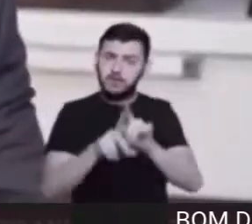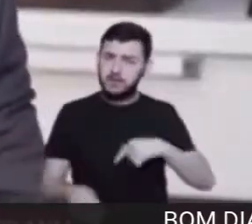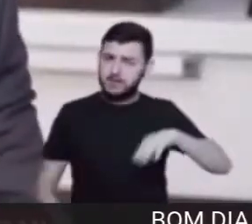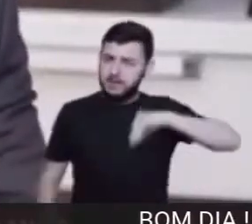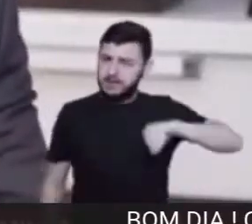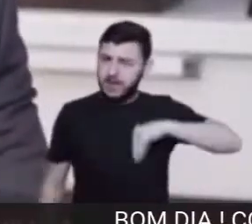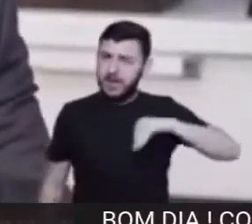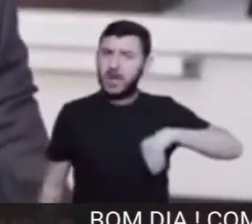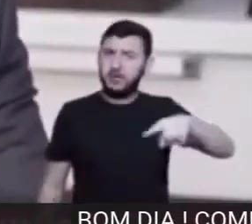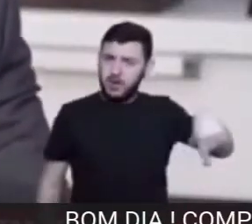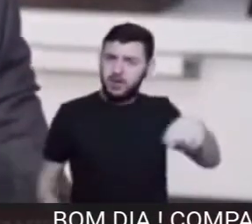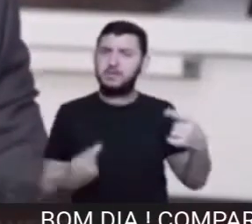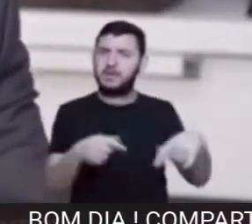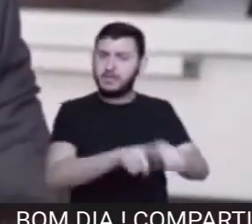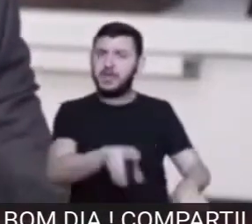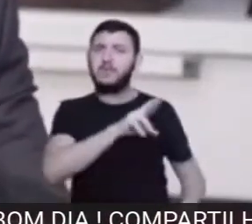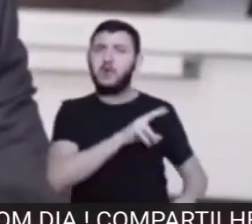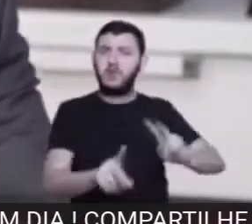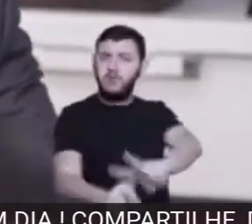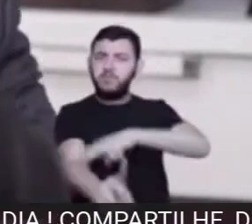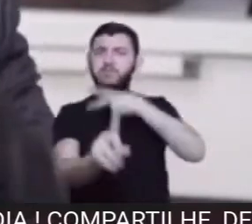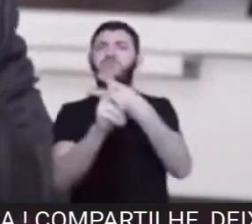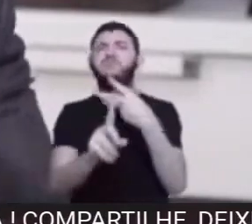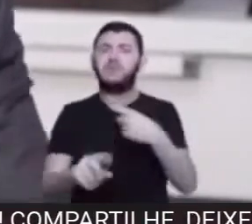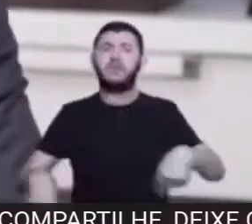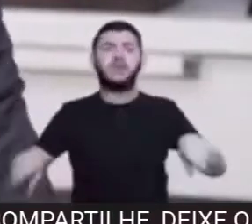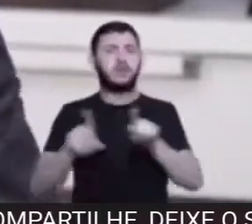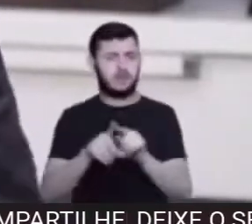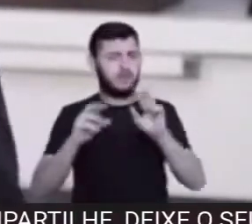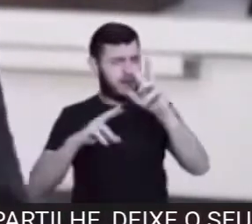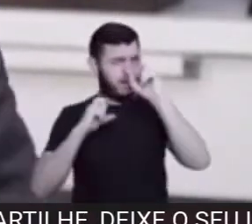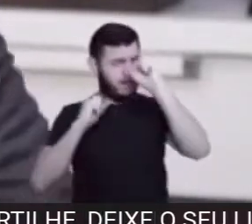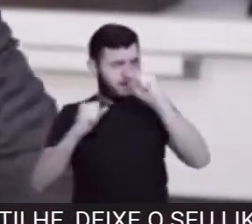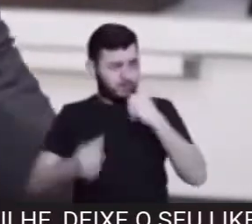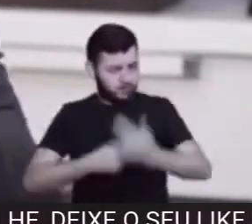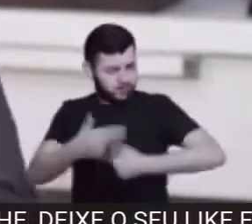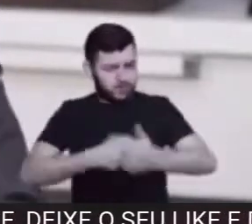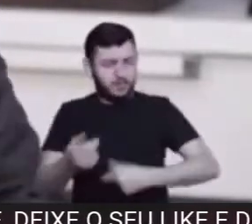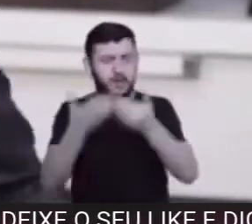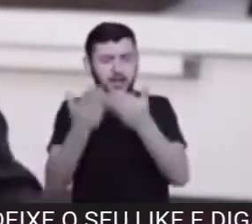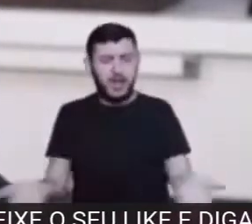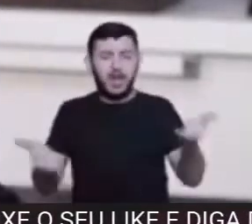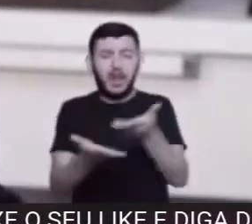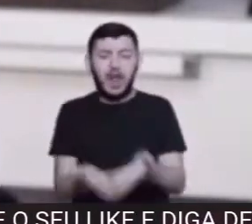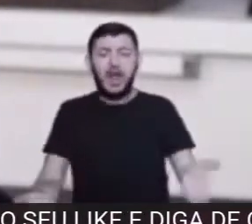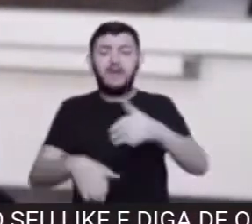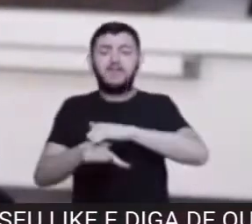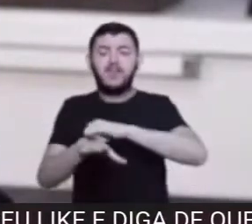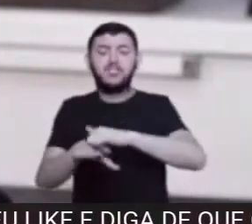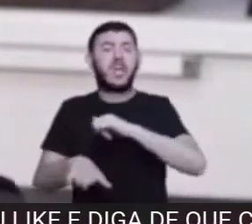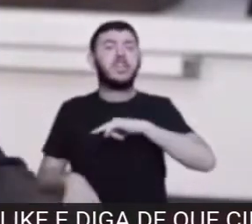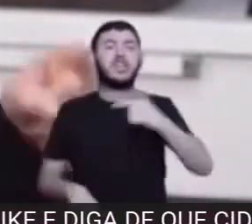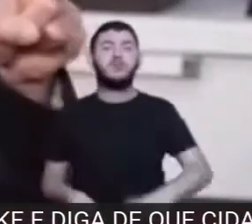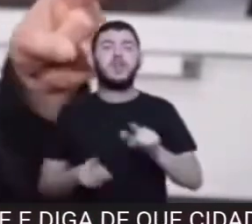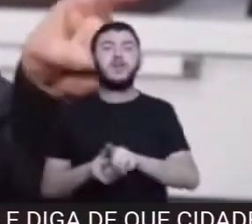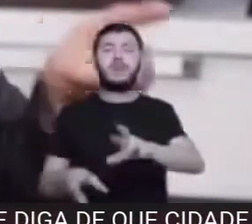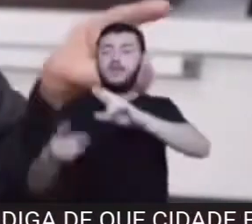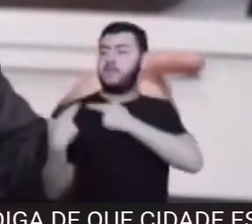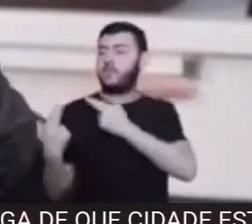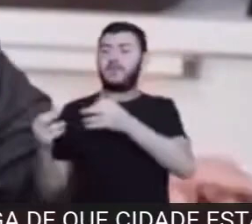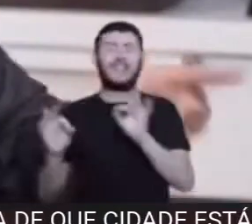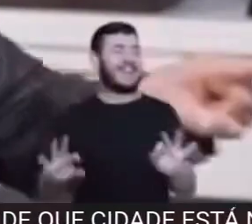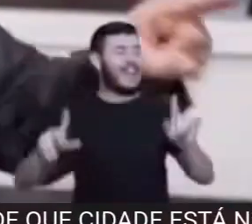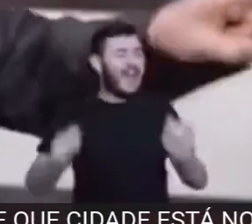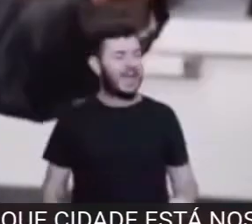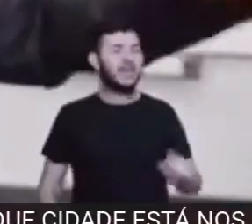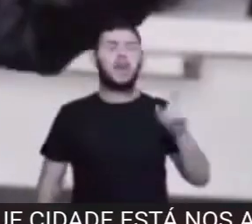mais responsabilidade. E a força-tarefa da Lava Jato não teve responsabilidade, foram mentirosos, sabe? Estavam